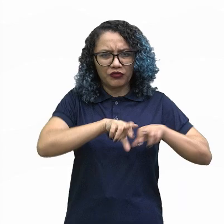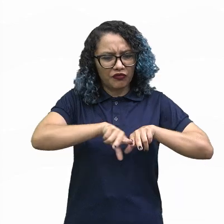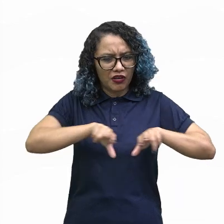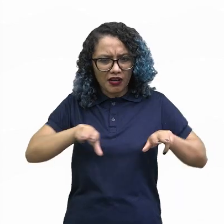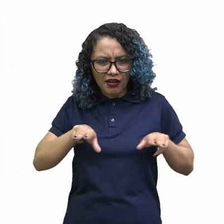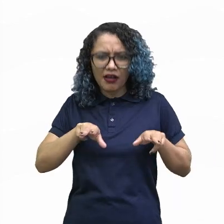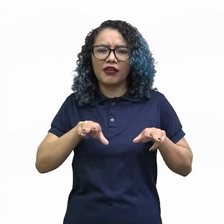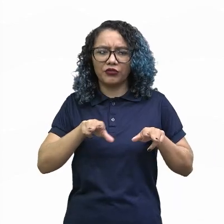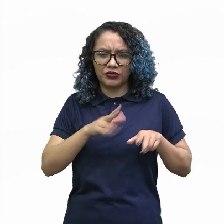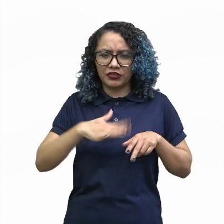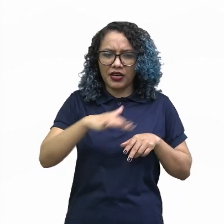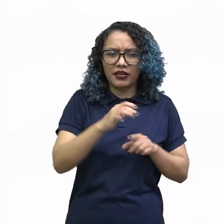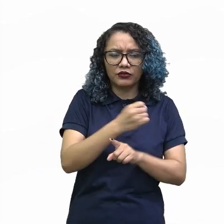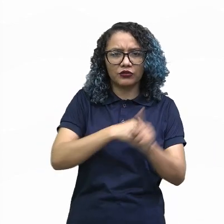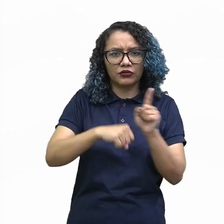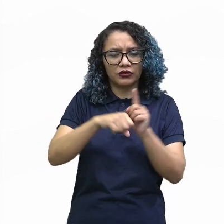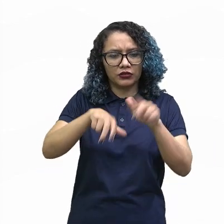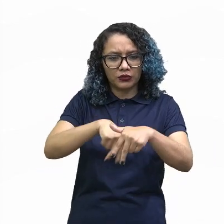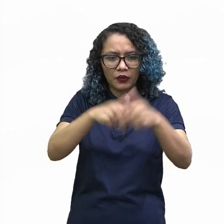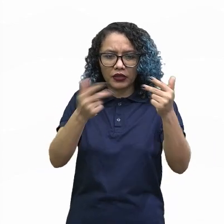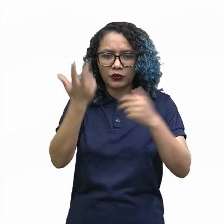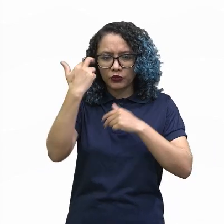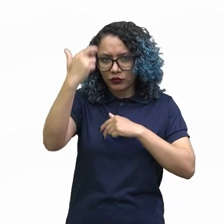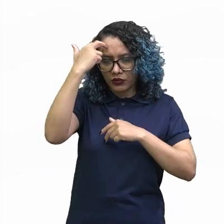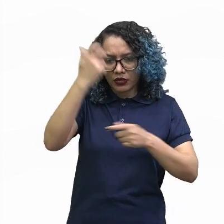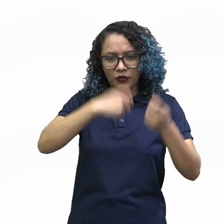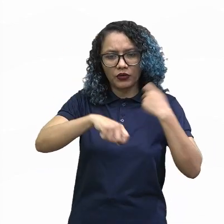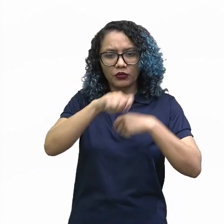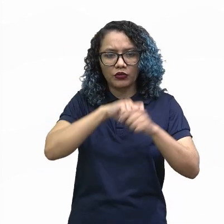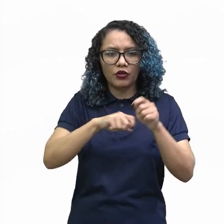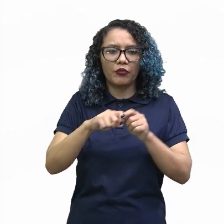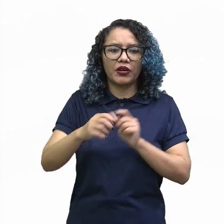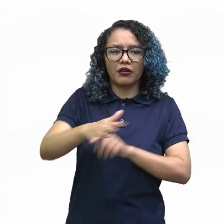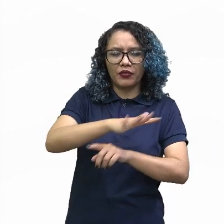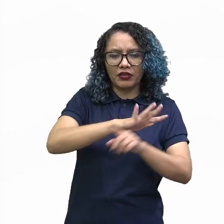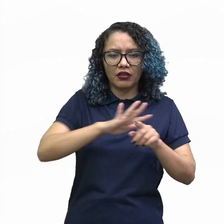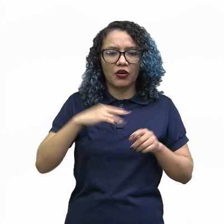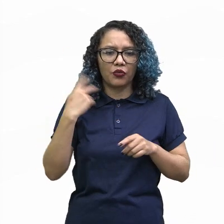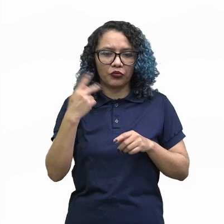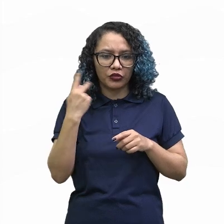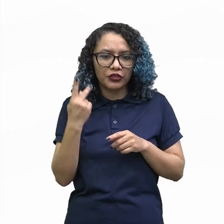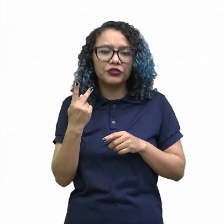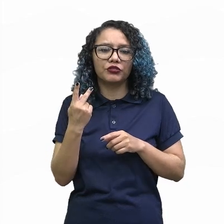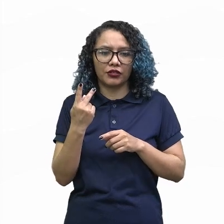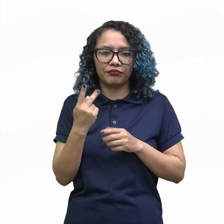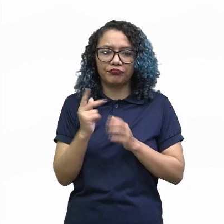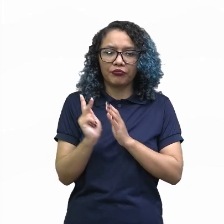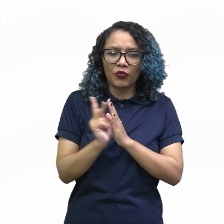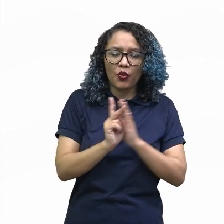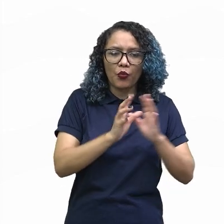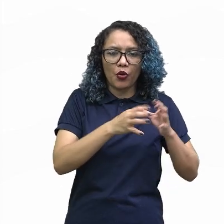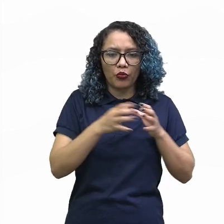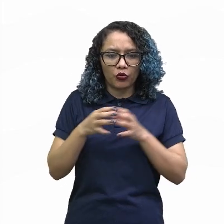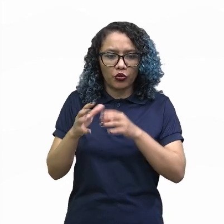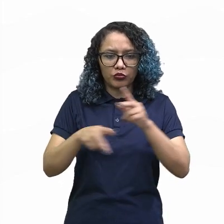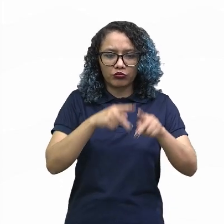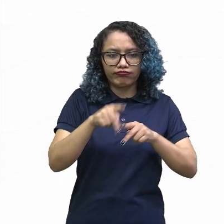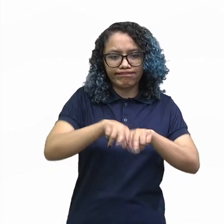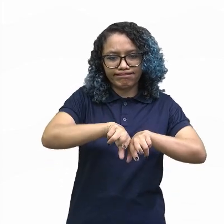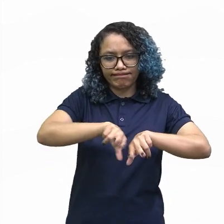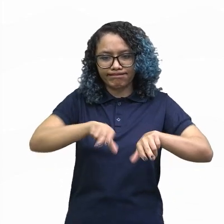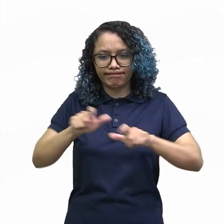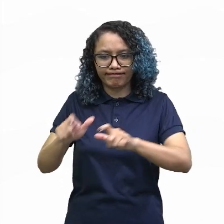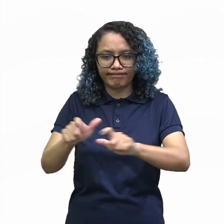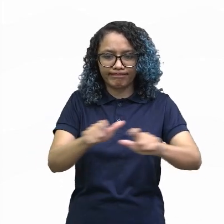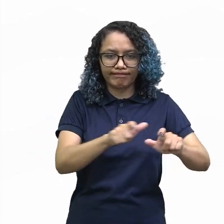e disputas sociais, étnicas, culturais, econômicas, ambientais e políticas entre